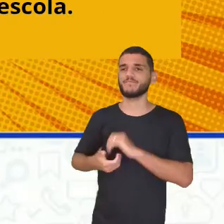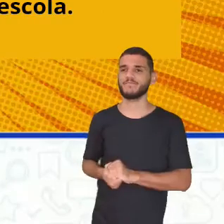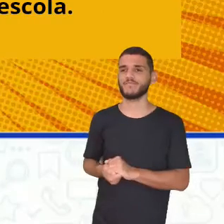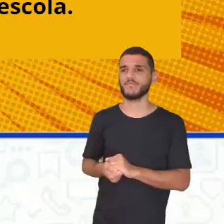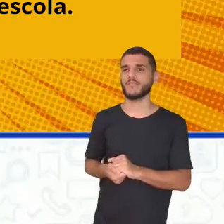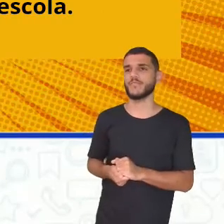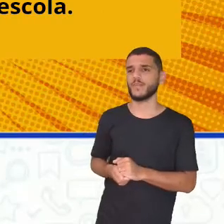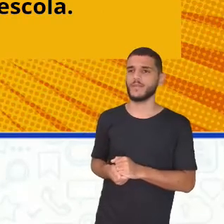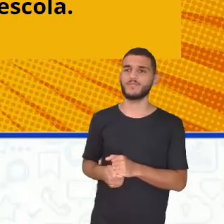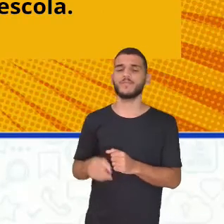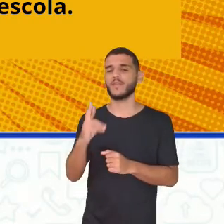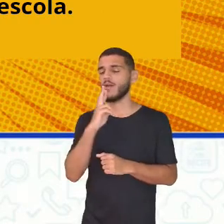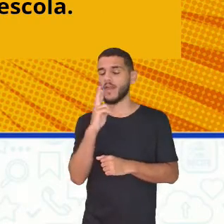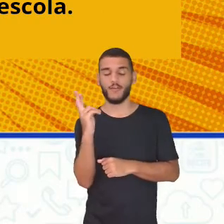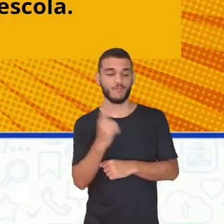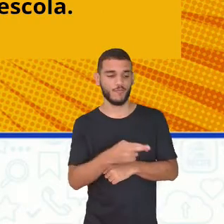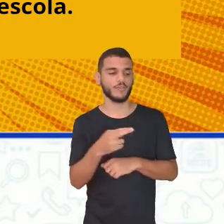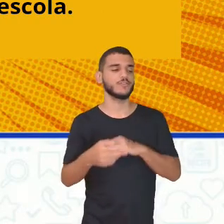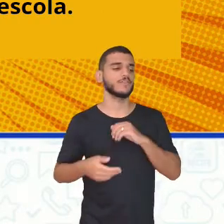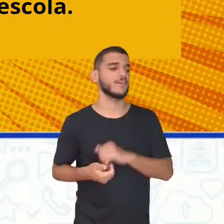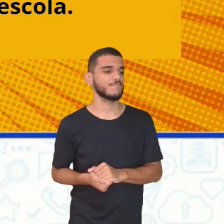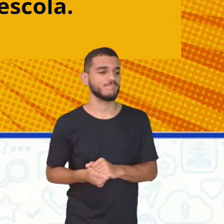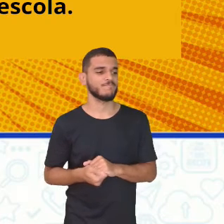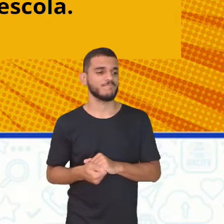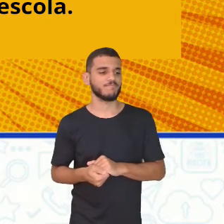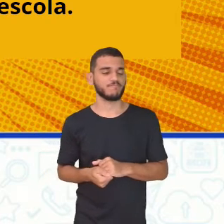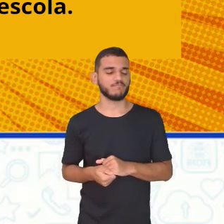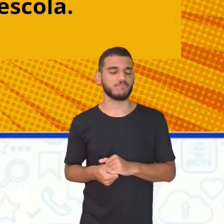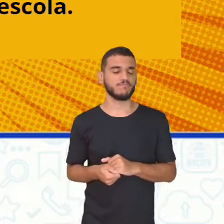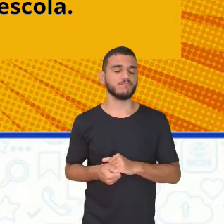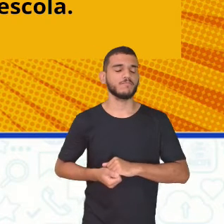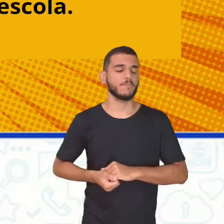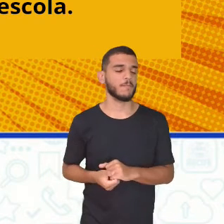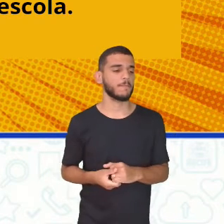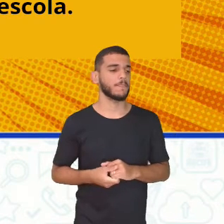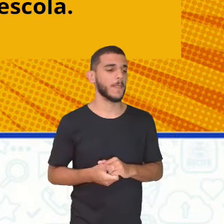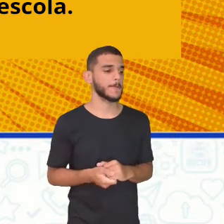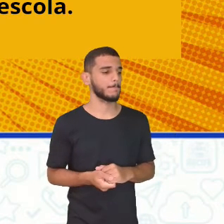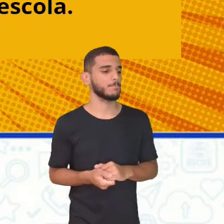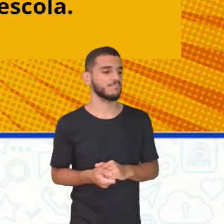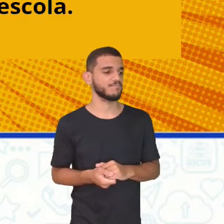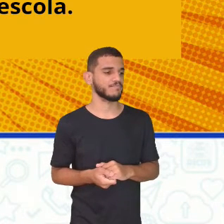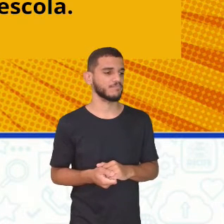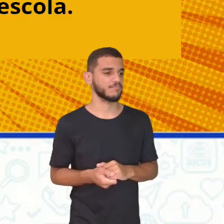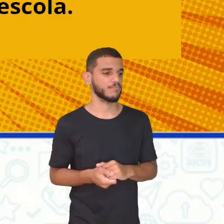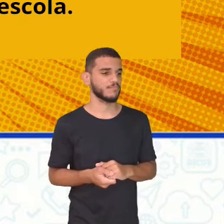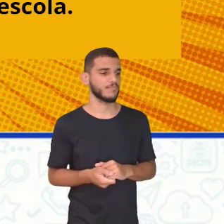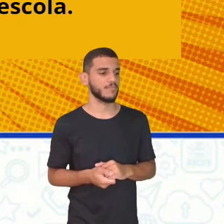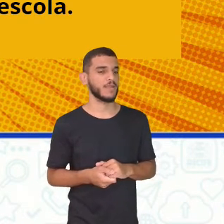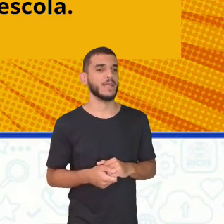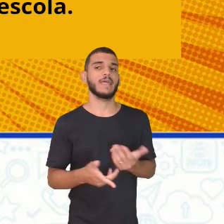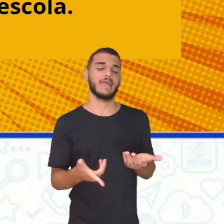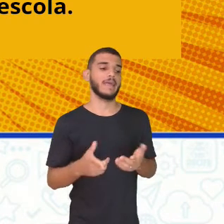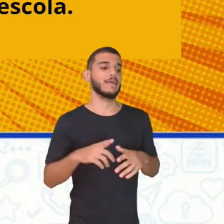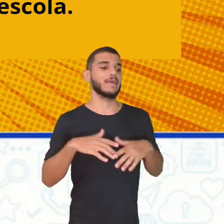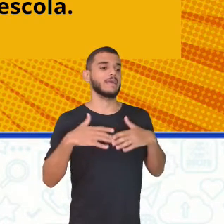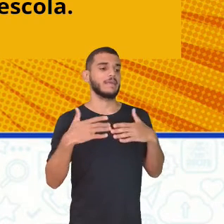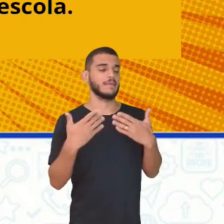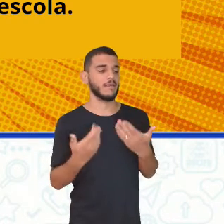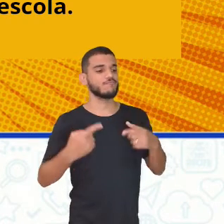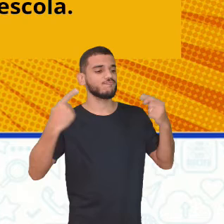resposta que ele, não é, dá a essa revista. Com a concorrência da